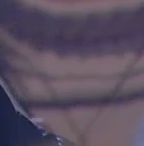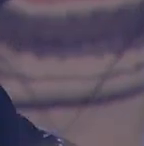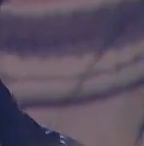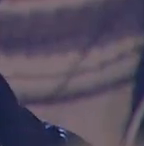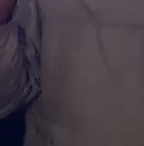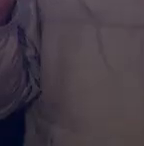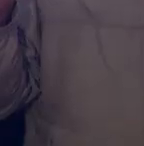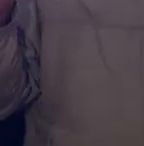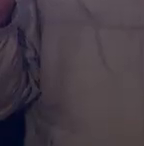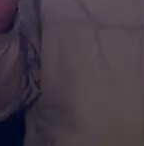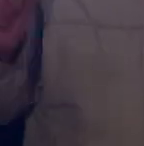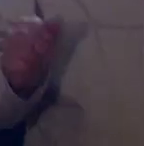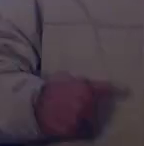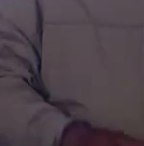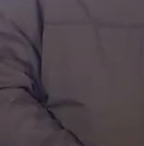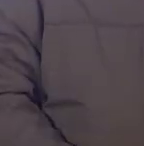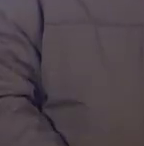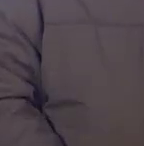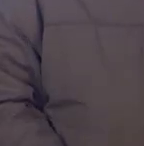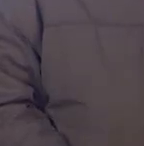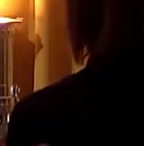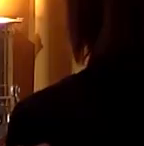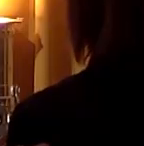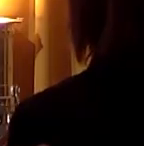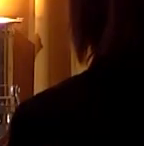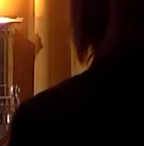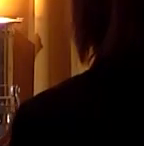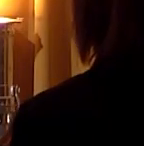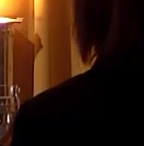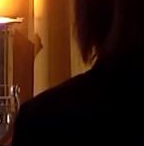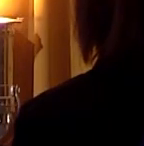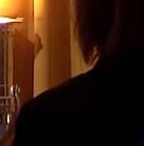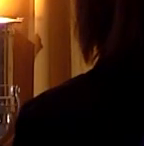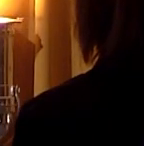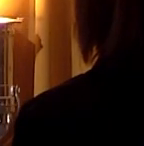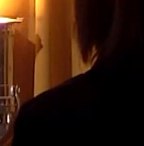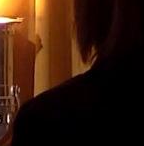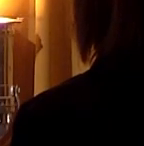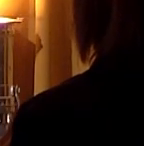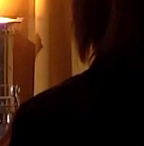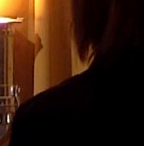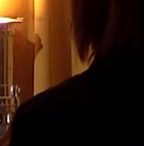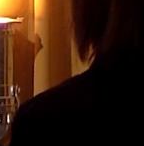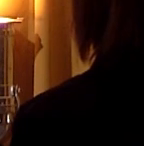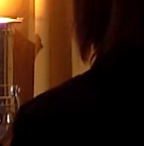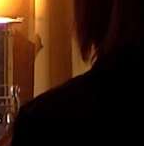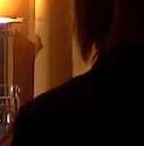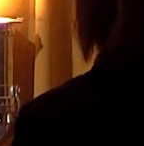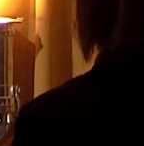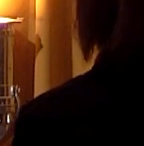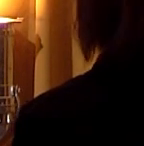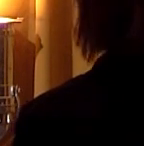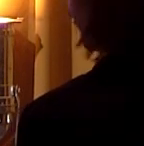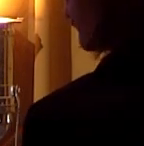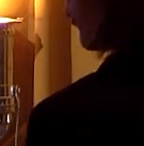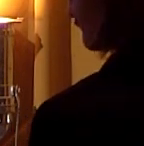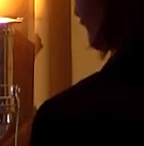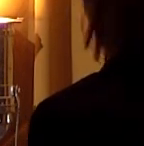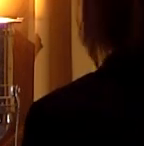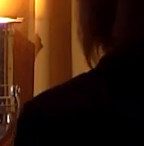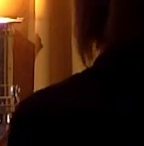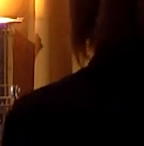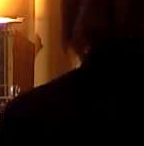E agora vamos nos alimentar também, alimentar a nossa fé com a palavra de Deus que está em Josué,